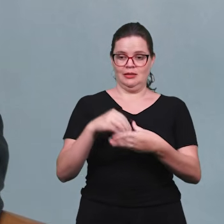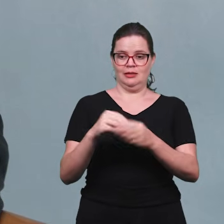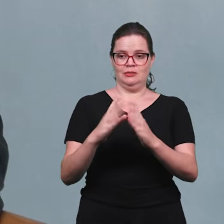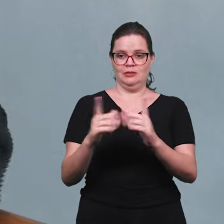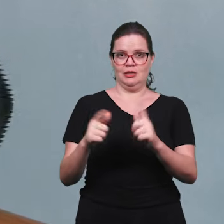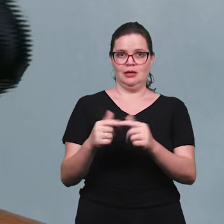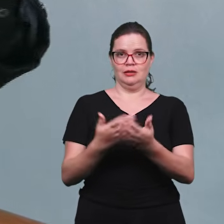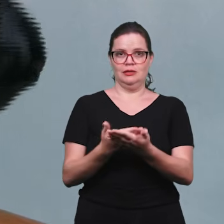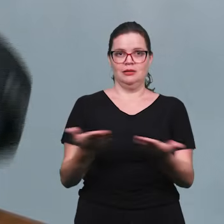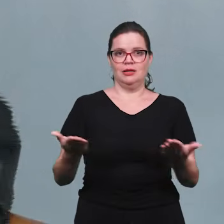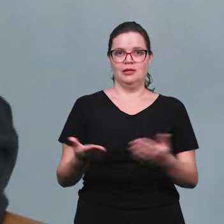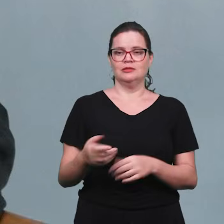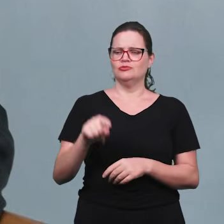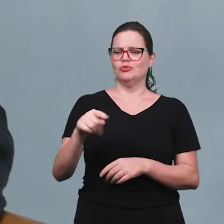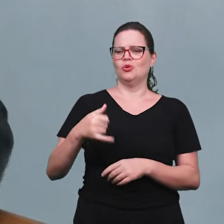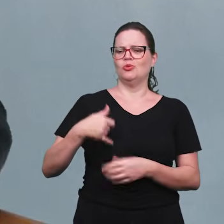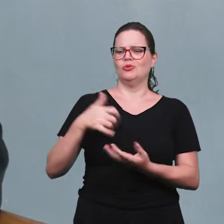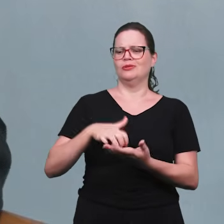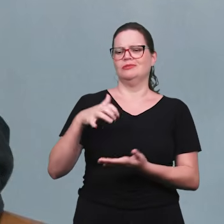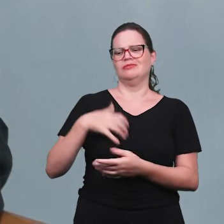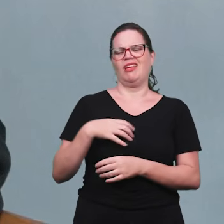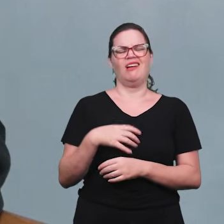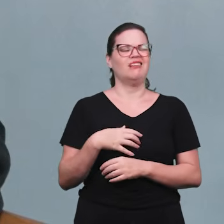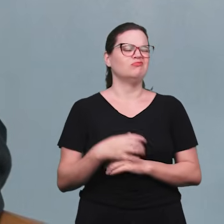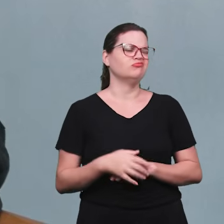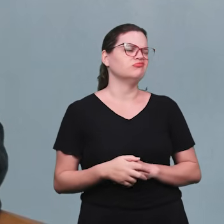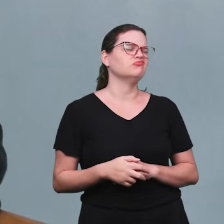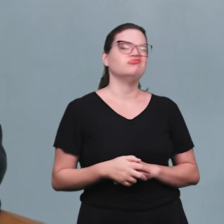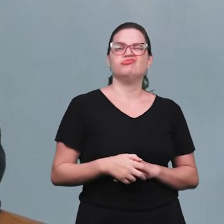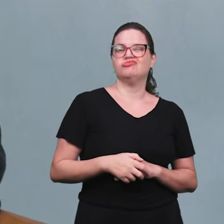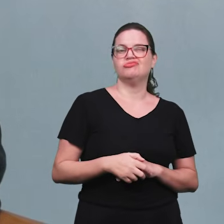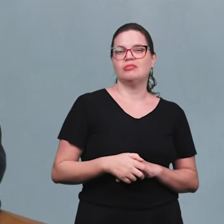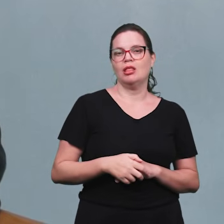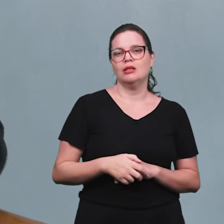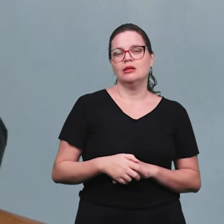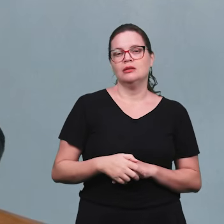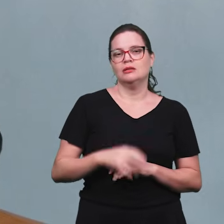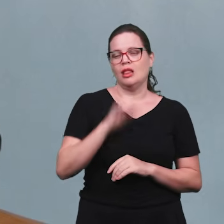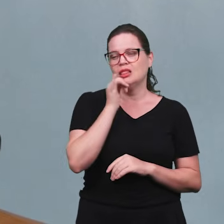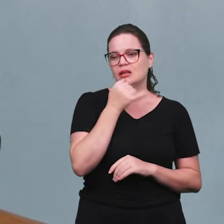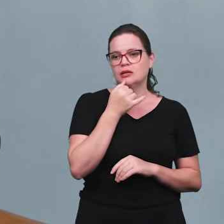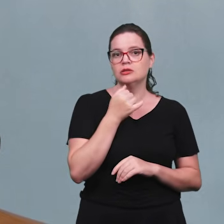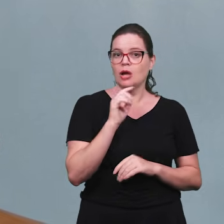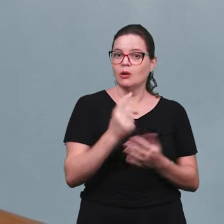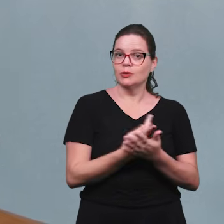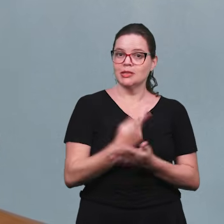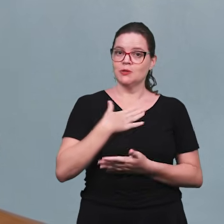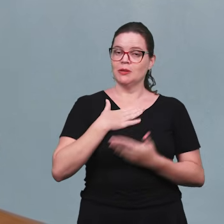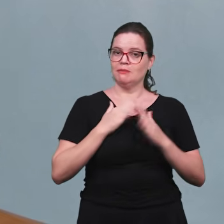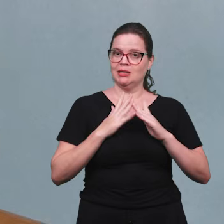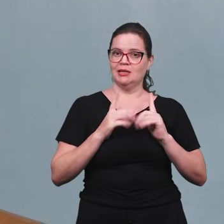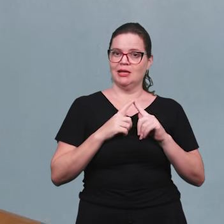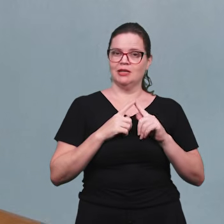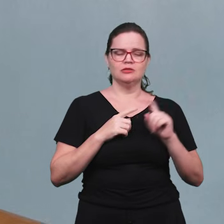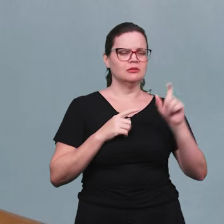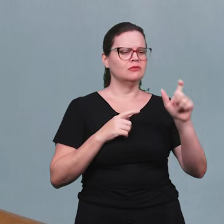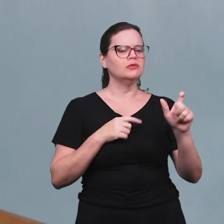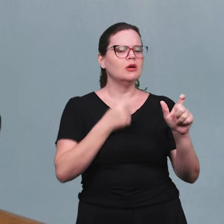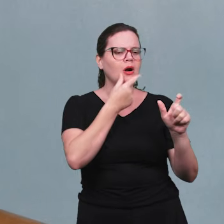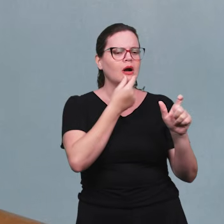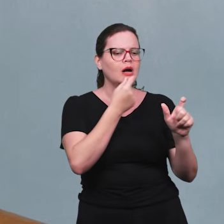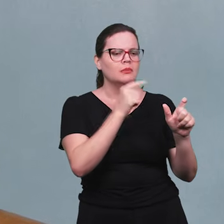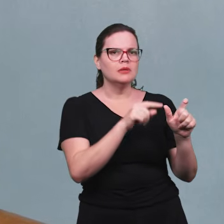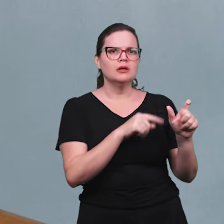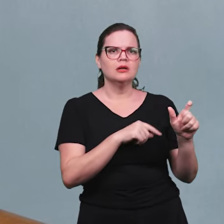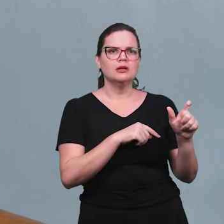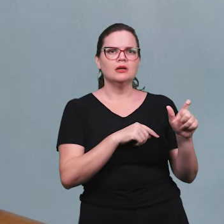rebanho, o irmão desanimou, um idoso, está meio desanimado, aí você vai ver, aconteceu comigo lá, com o senhor.